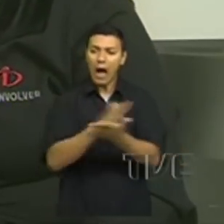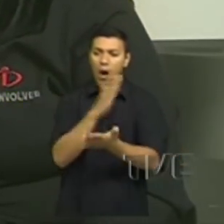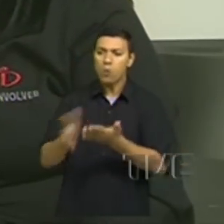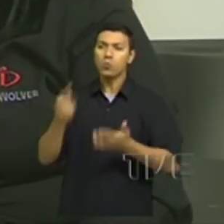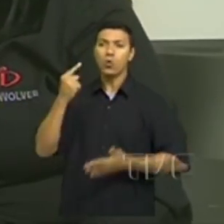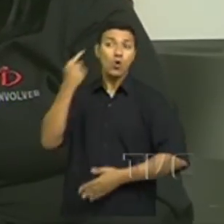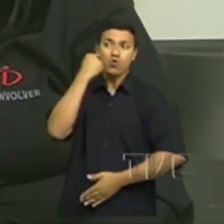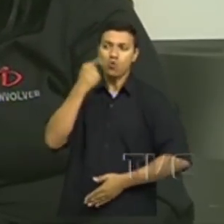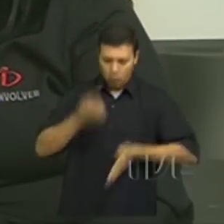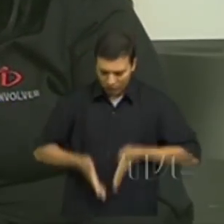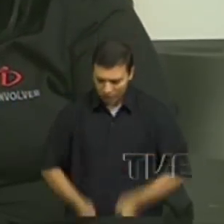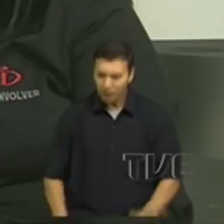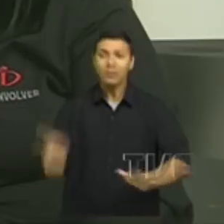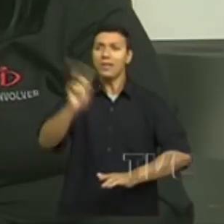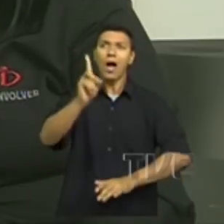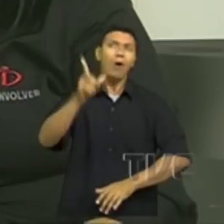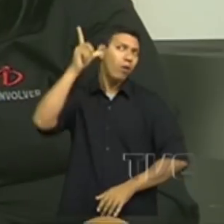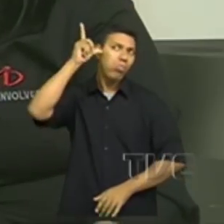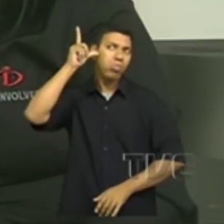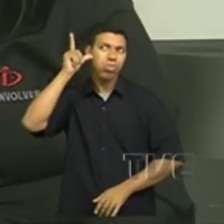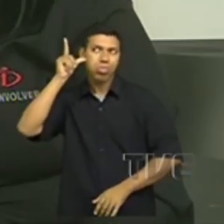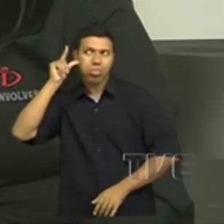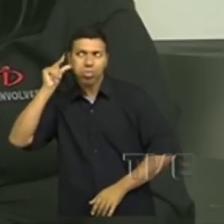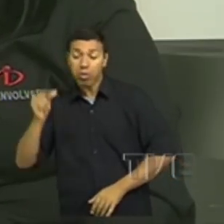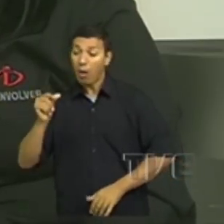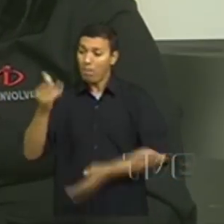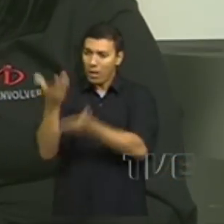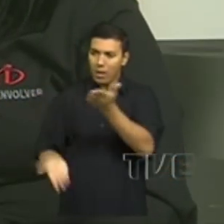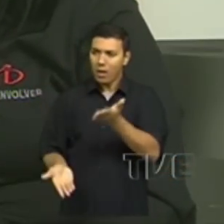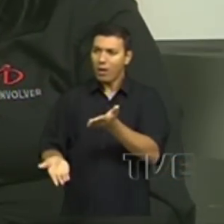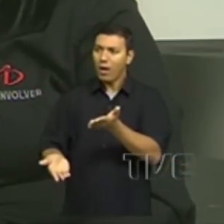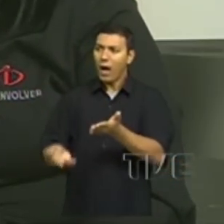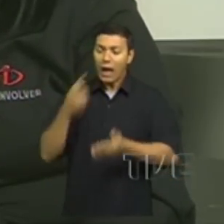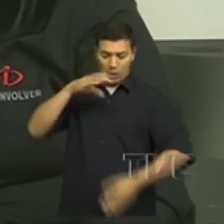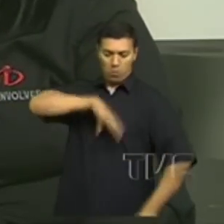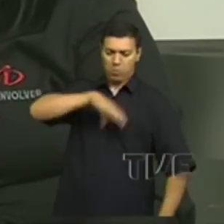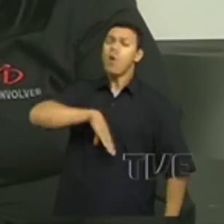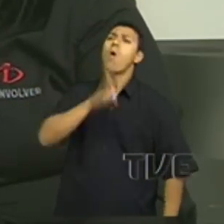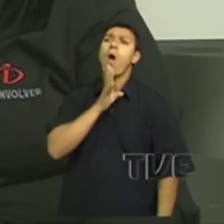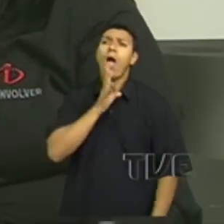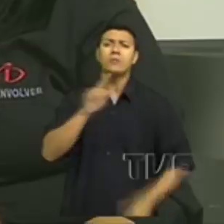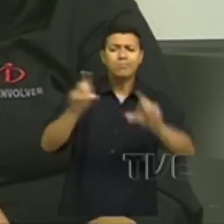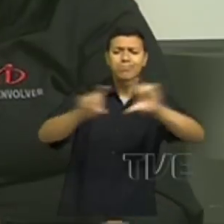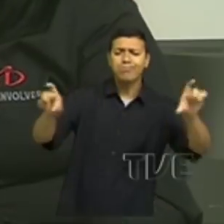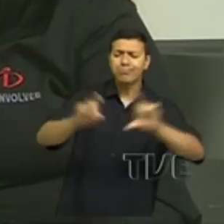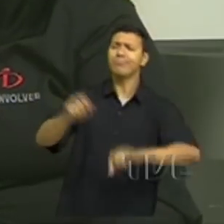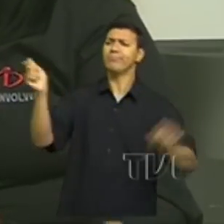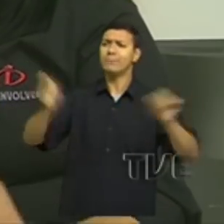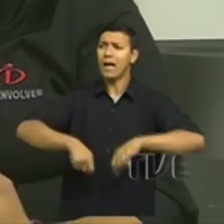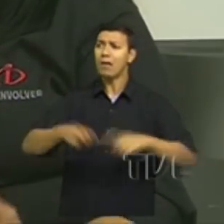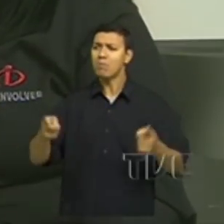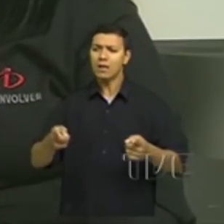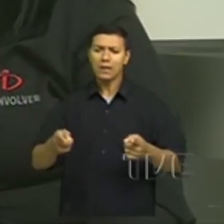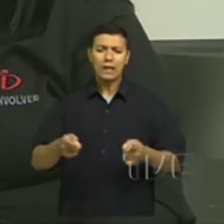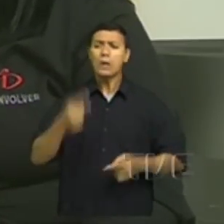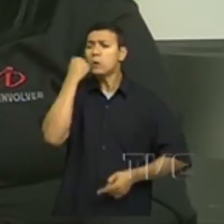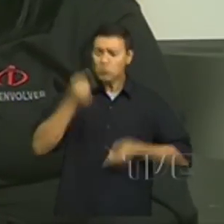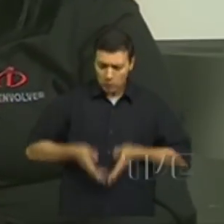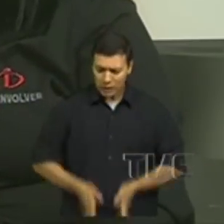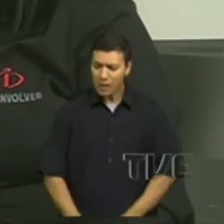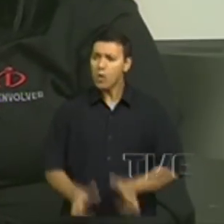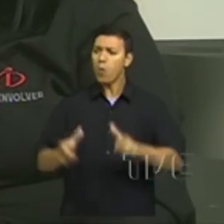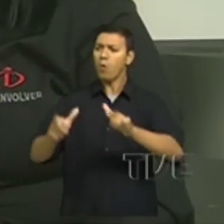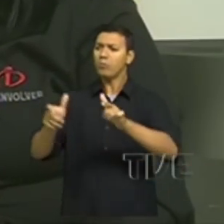tornaram surdos ao longo de sua trajetória e têm o conhecimento, então, do português. E a partir disso, então, se entendeu a necessidade de